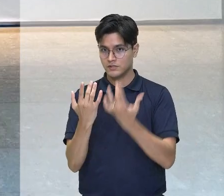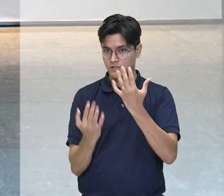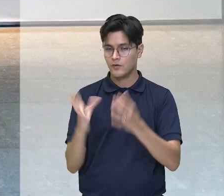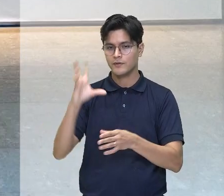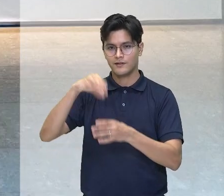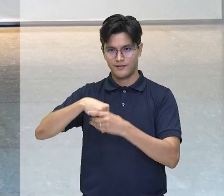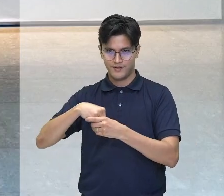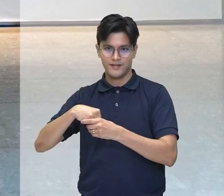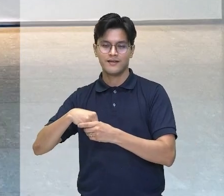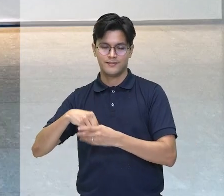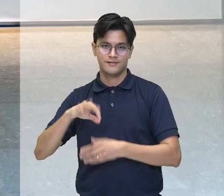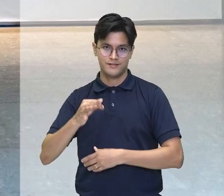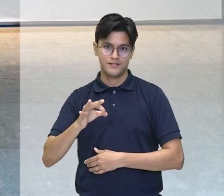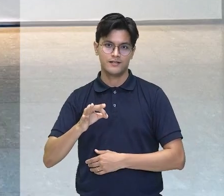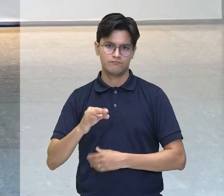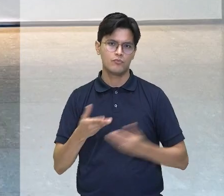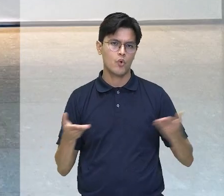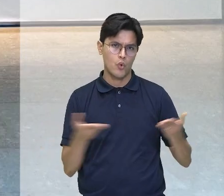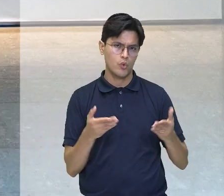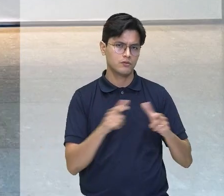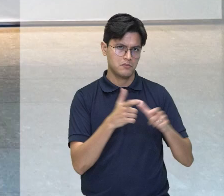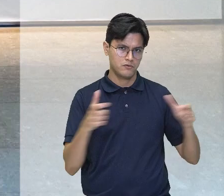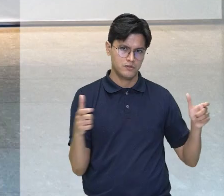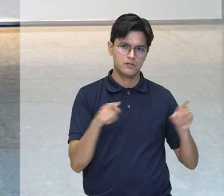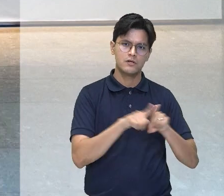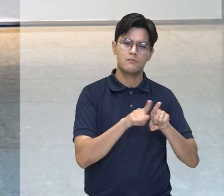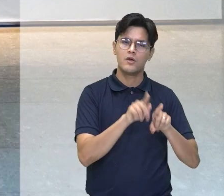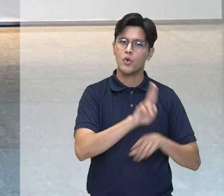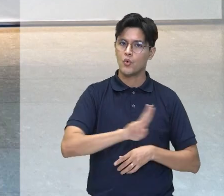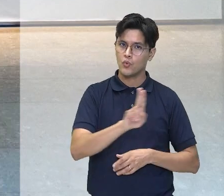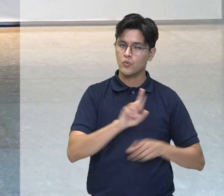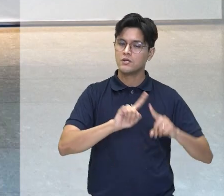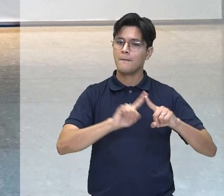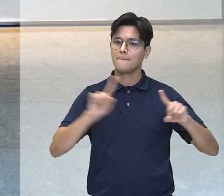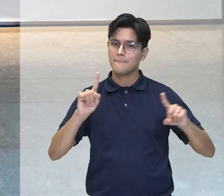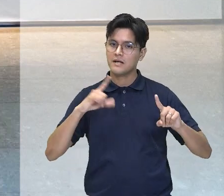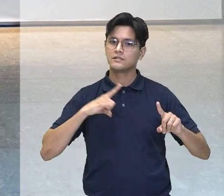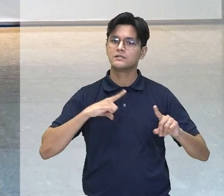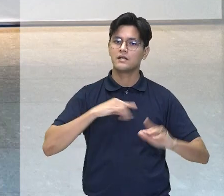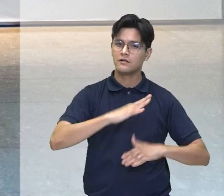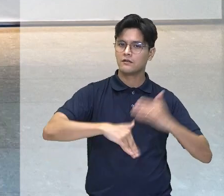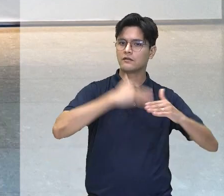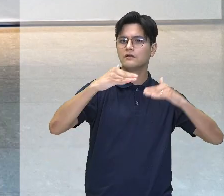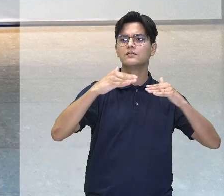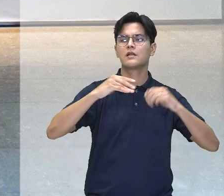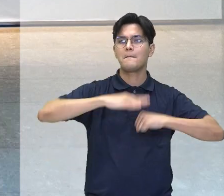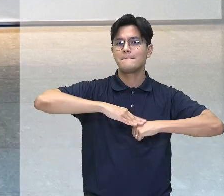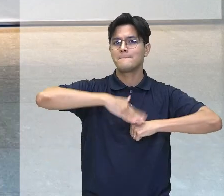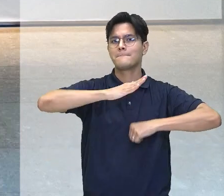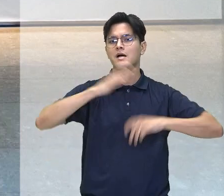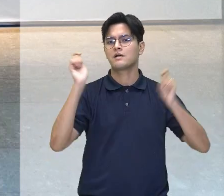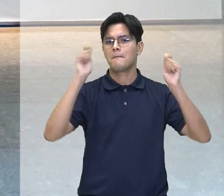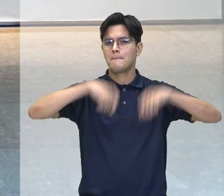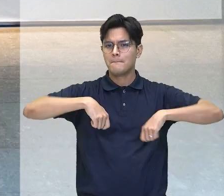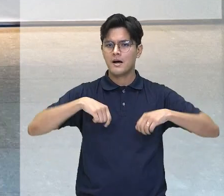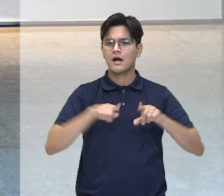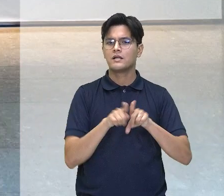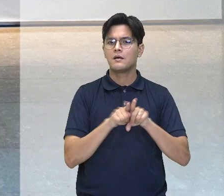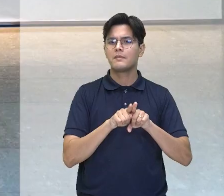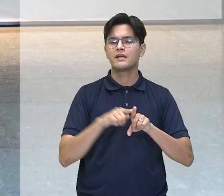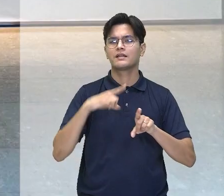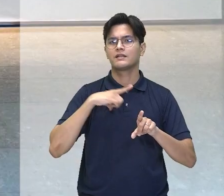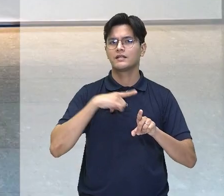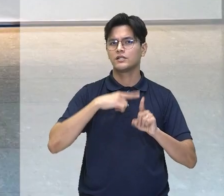assim, a maioria, né? Mas eles tiveram aí uma grande transformação na potência desses motores, nos modelos, desde